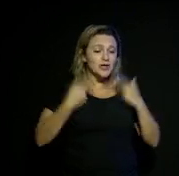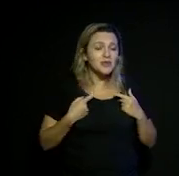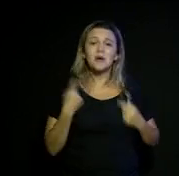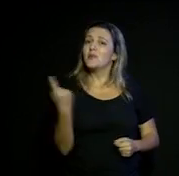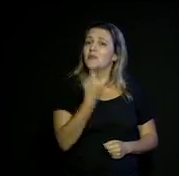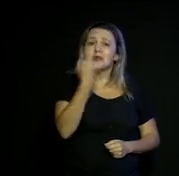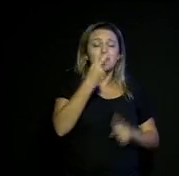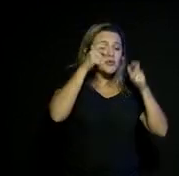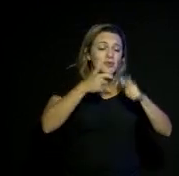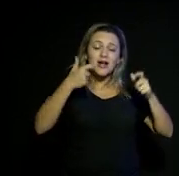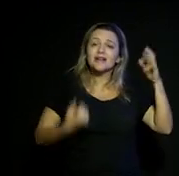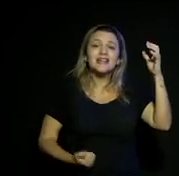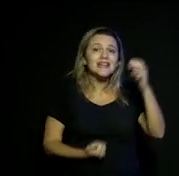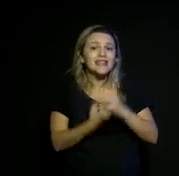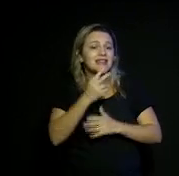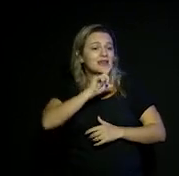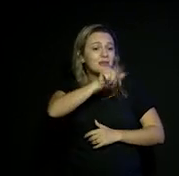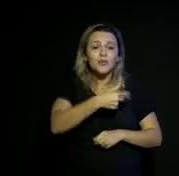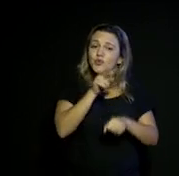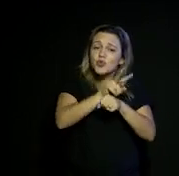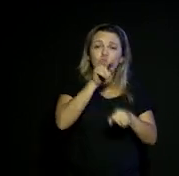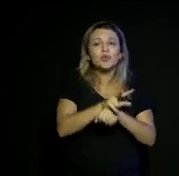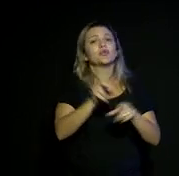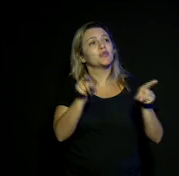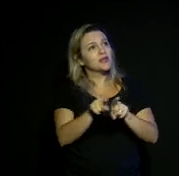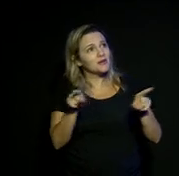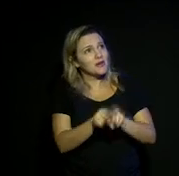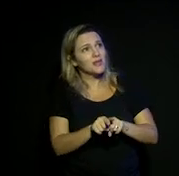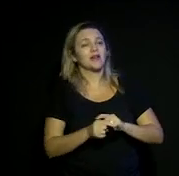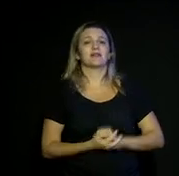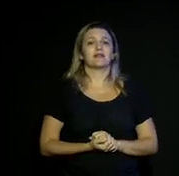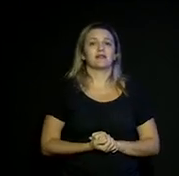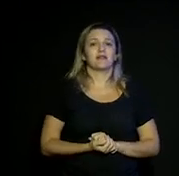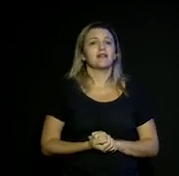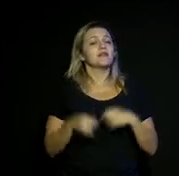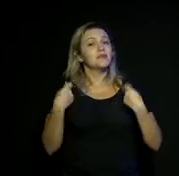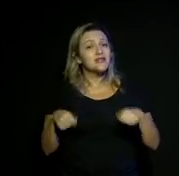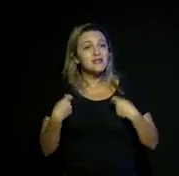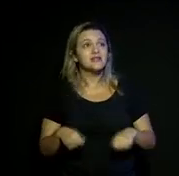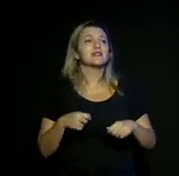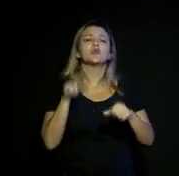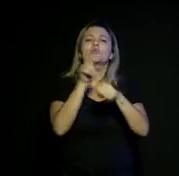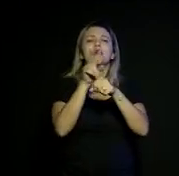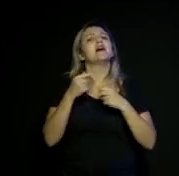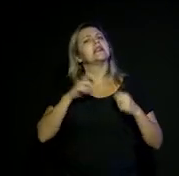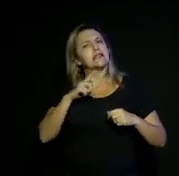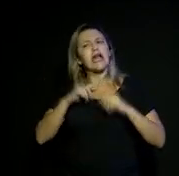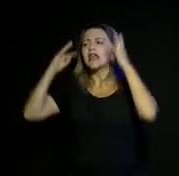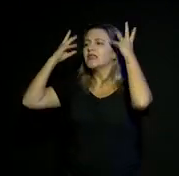Primeiro lugar, criá-lo e depois preservá-lo. Cadê? Vocês percebem que o ser humano, na plenitude da condição humana,